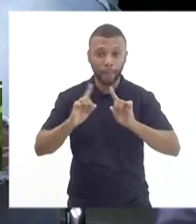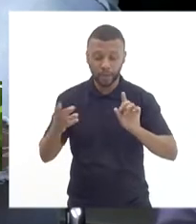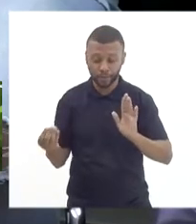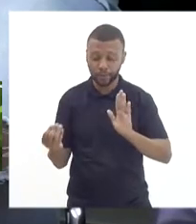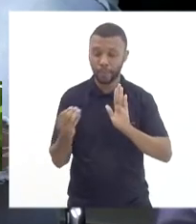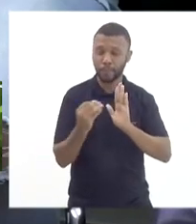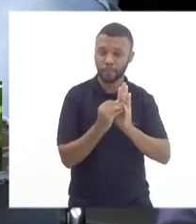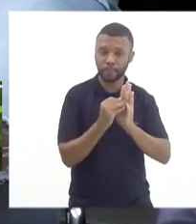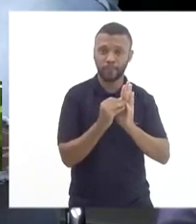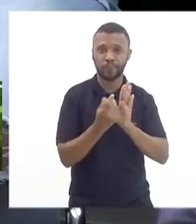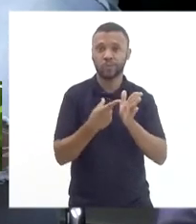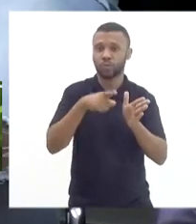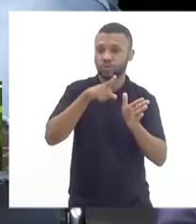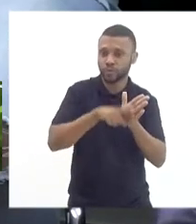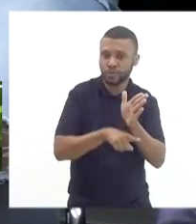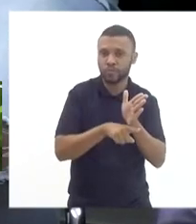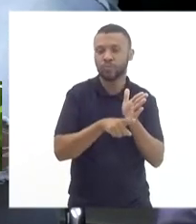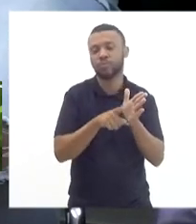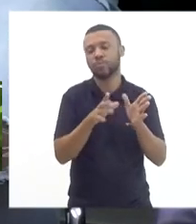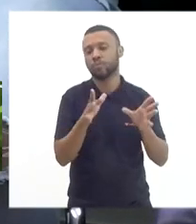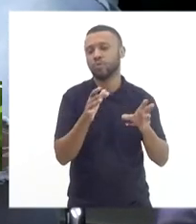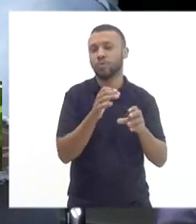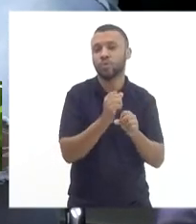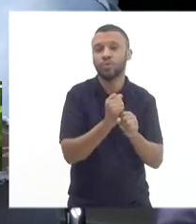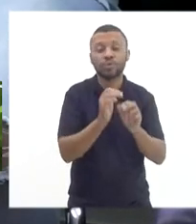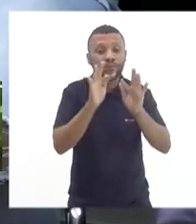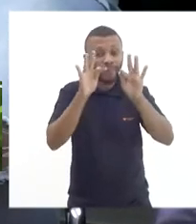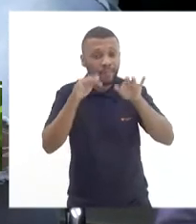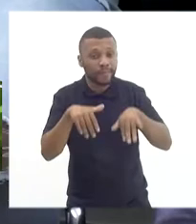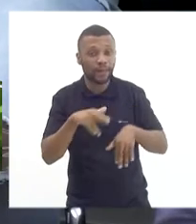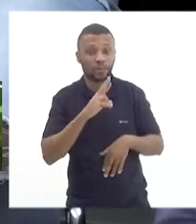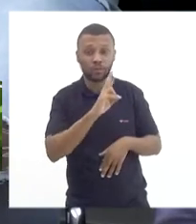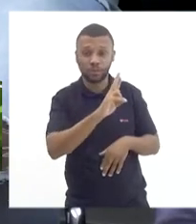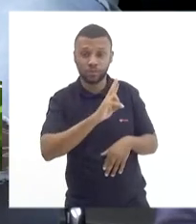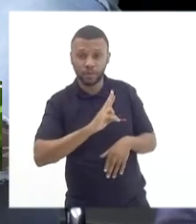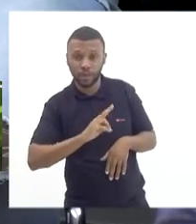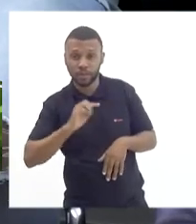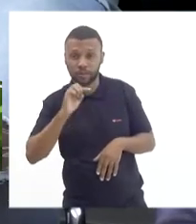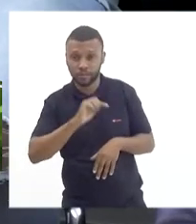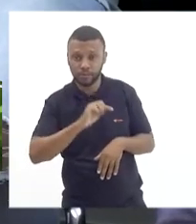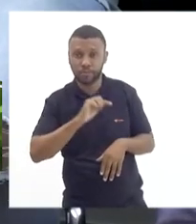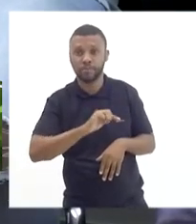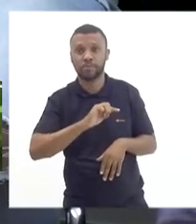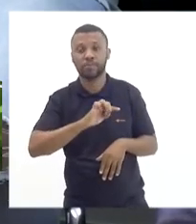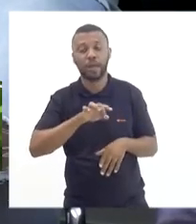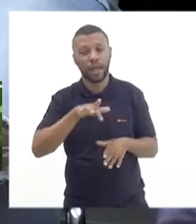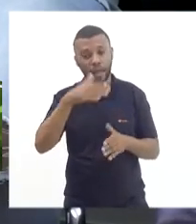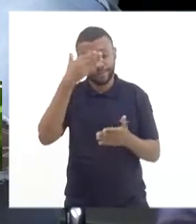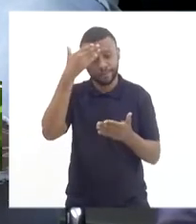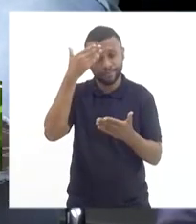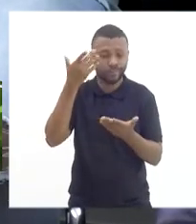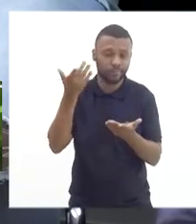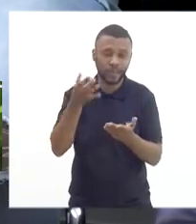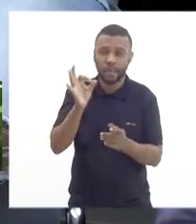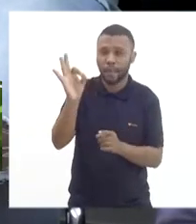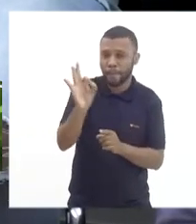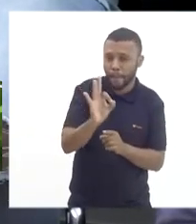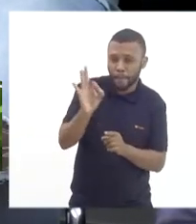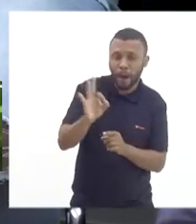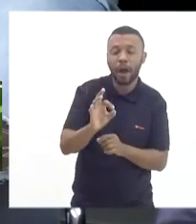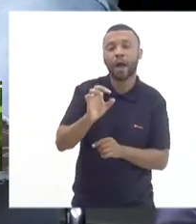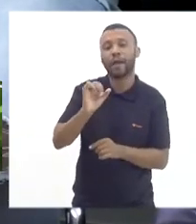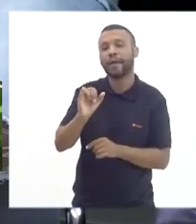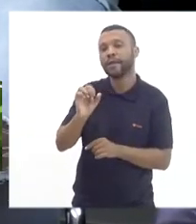tributo, no resultado disso aqui que está ligado a uma questão de acreditação, ISO 9000,